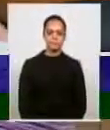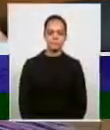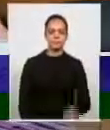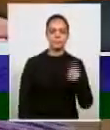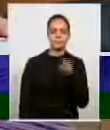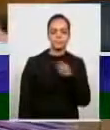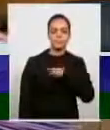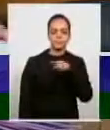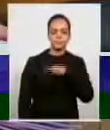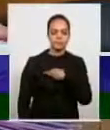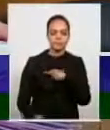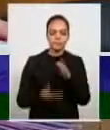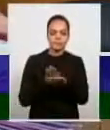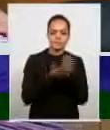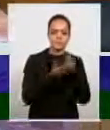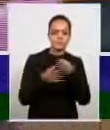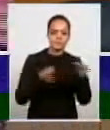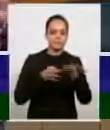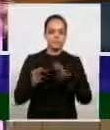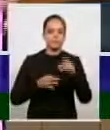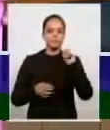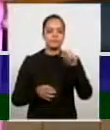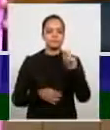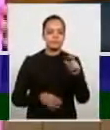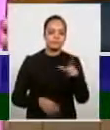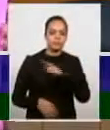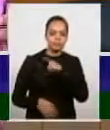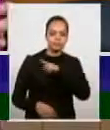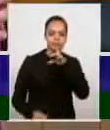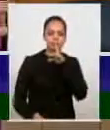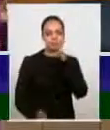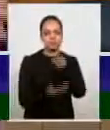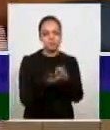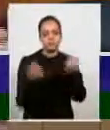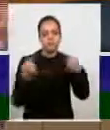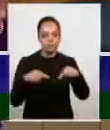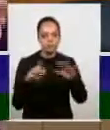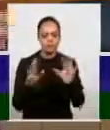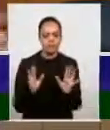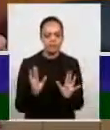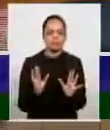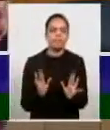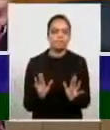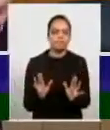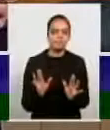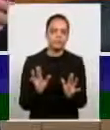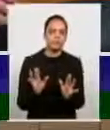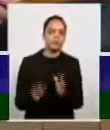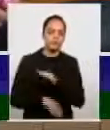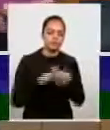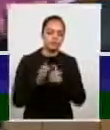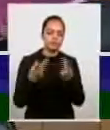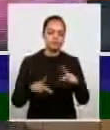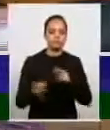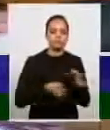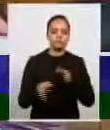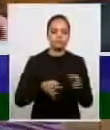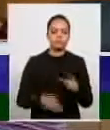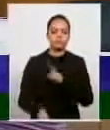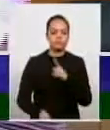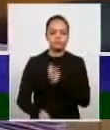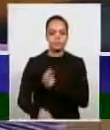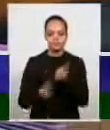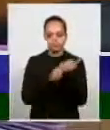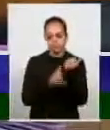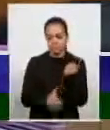nós temos ainda algumas matérias que contêm parecer contrário. Todas as matérias que estão aqui